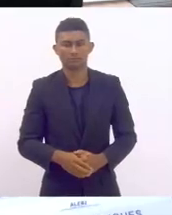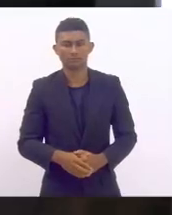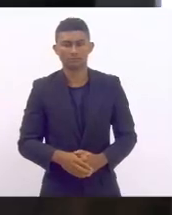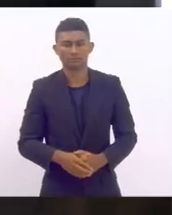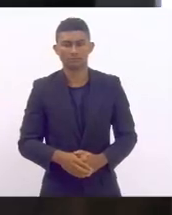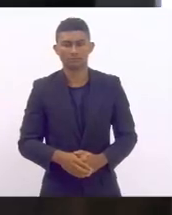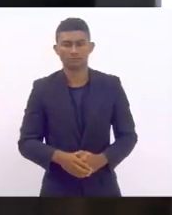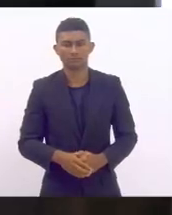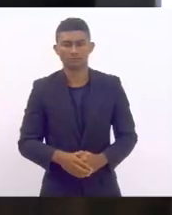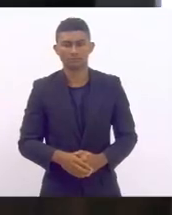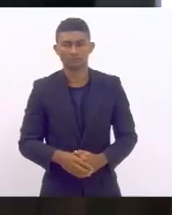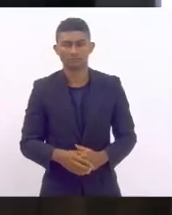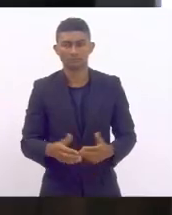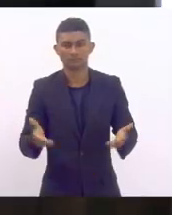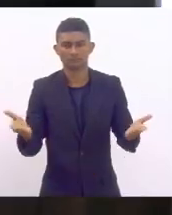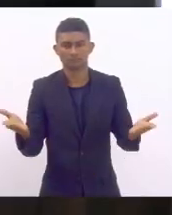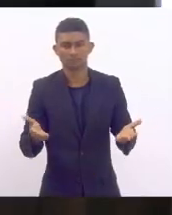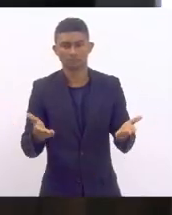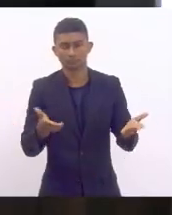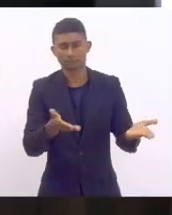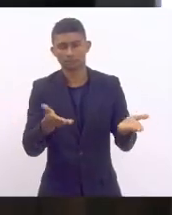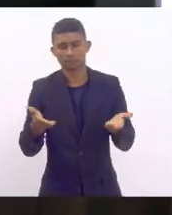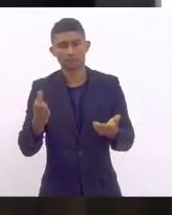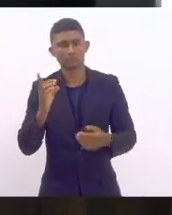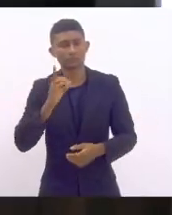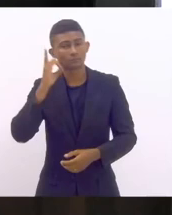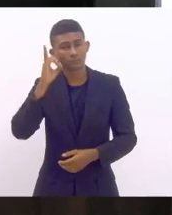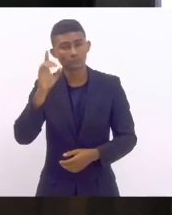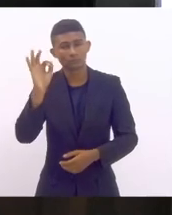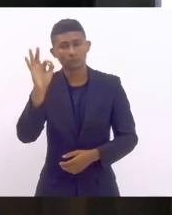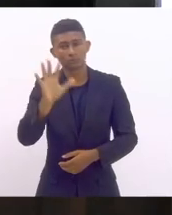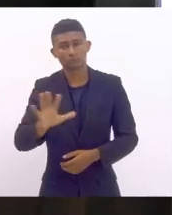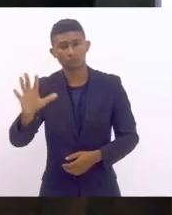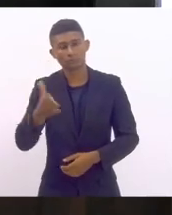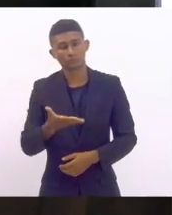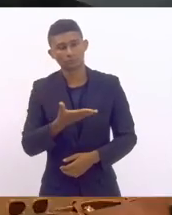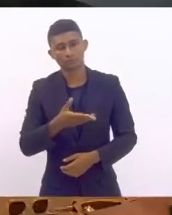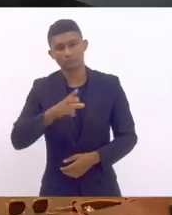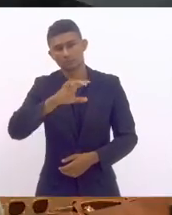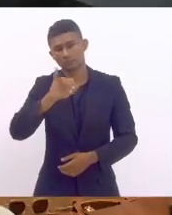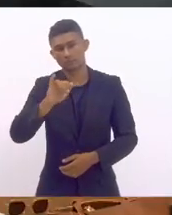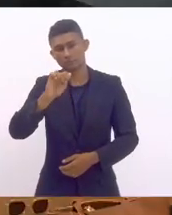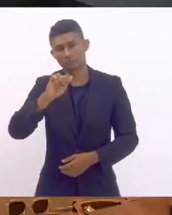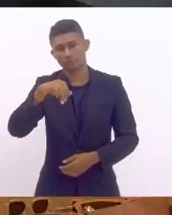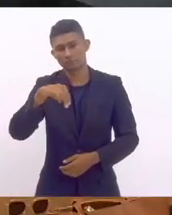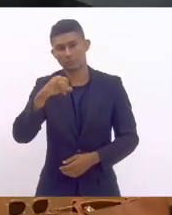o passo a palavra agora deputada Federal Jandira feghali